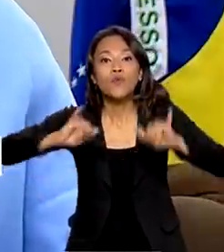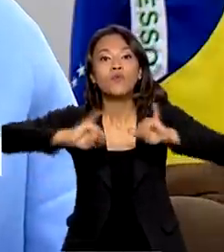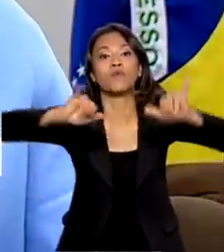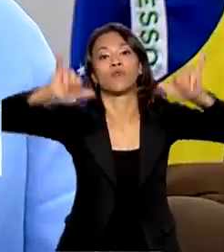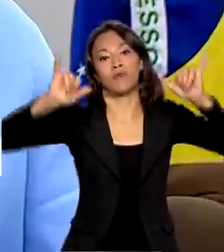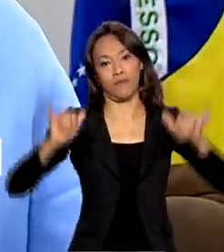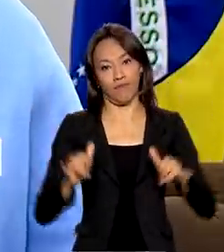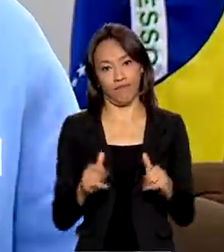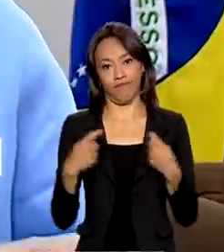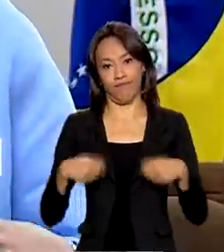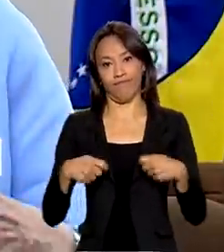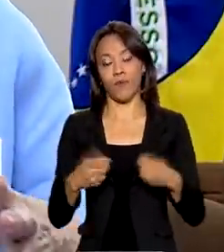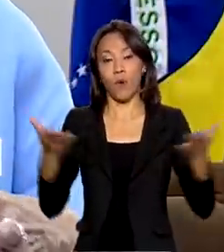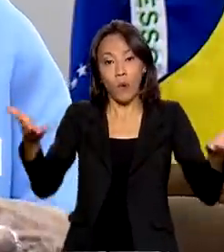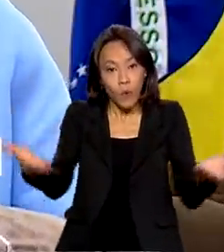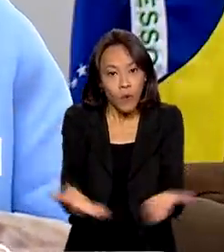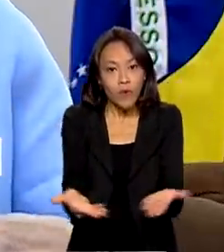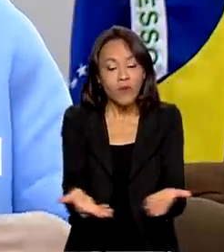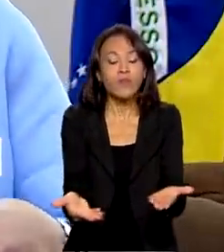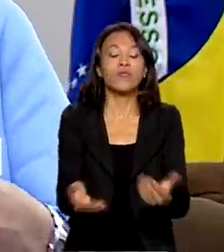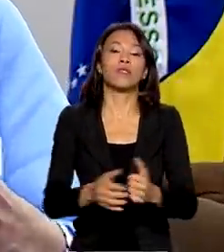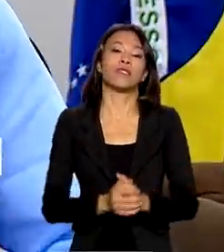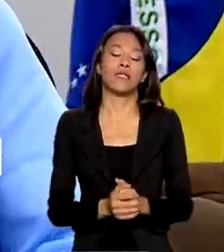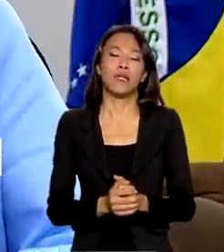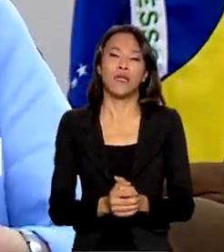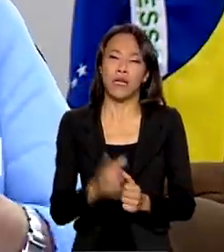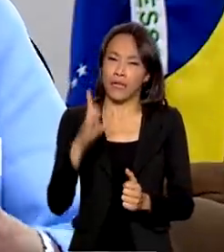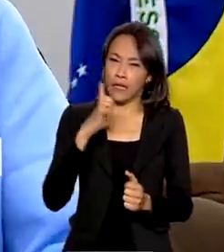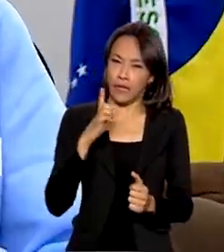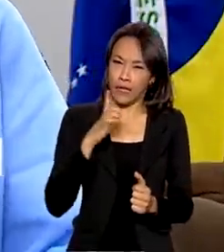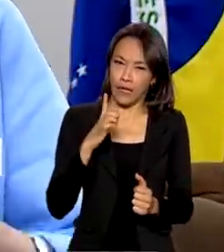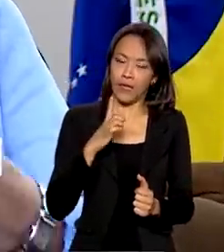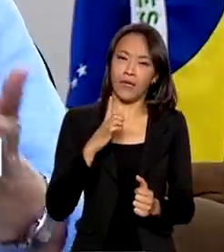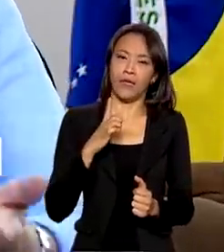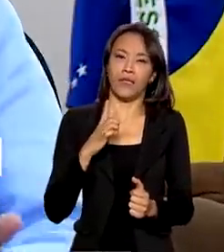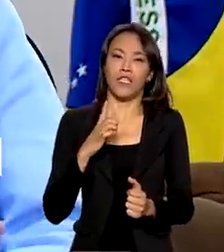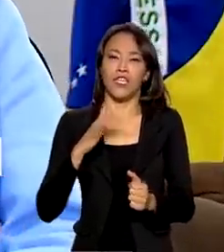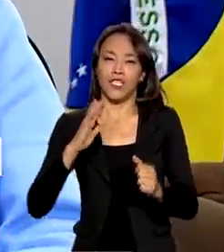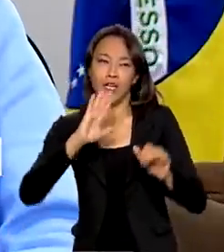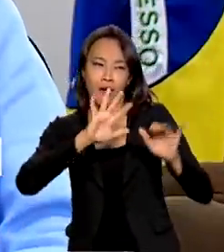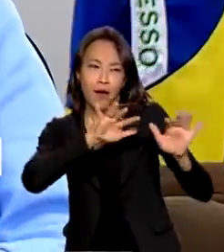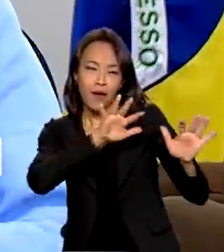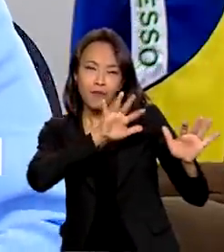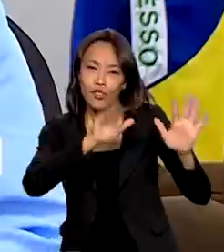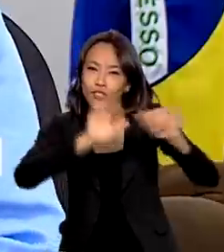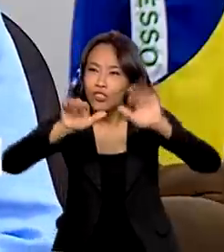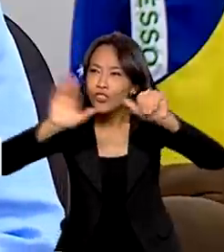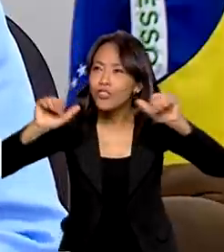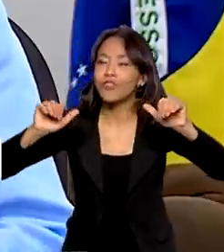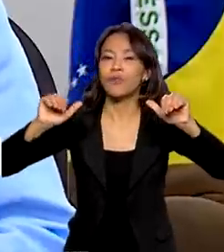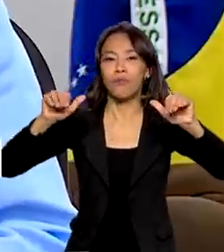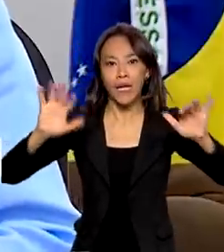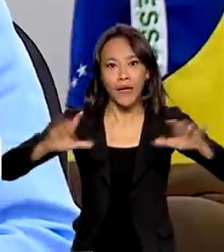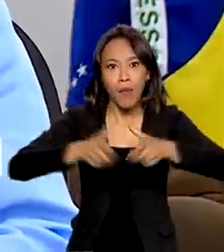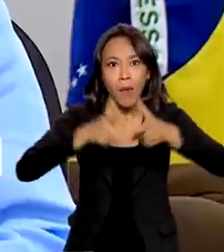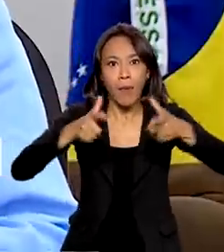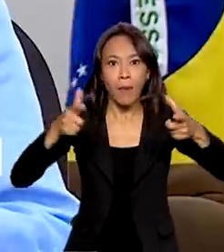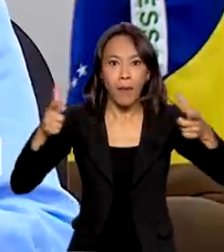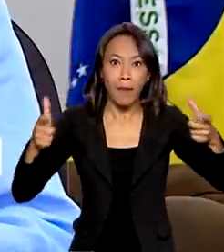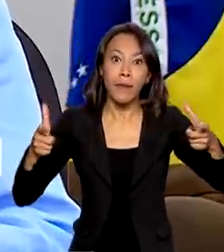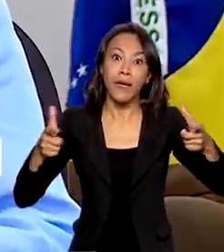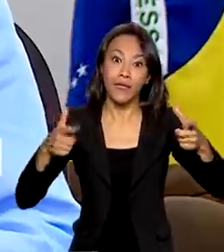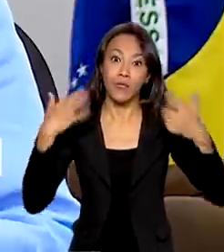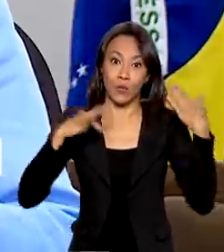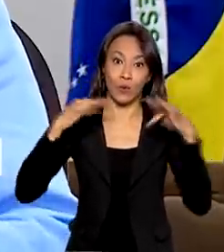hoje é com toda essa todo esse apelo para que se turismo aumente nós até colocamos no